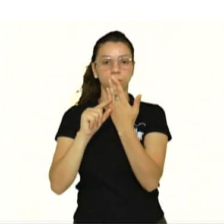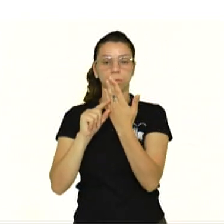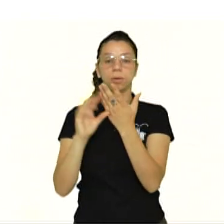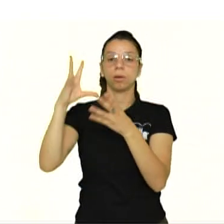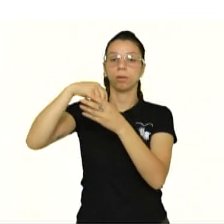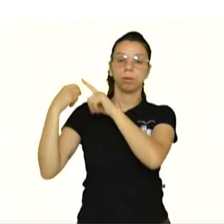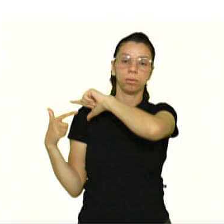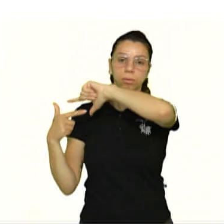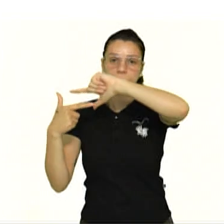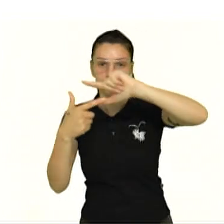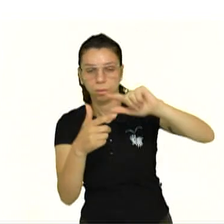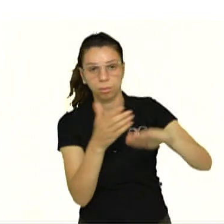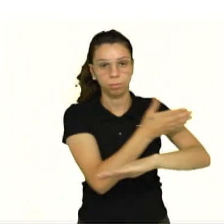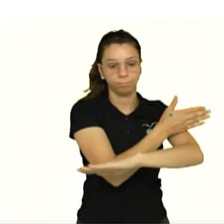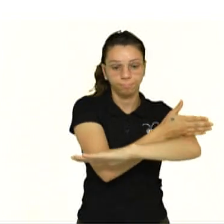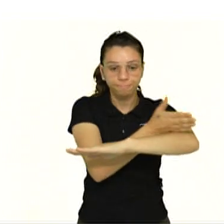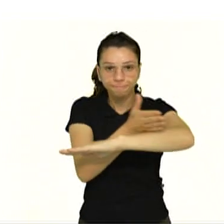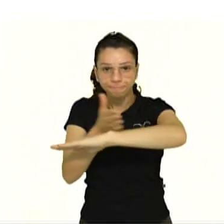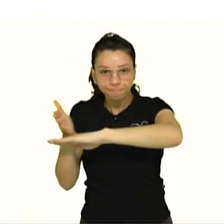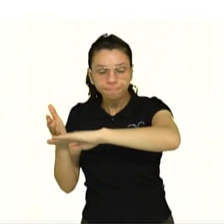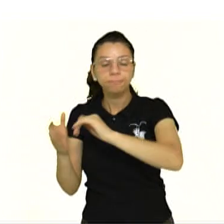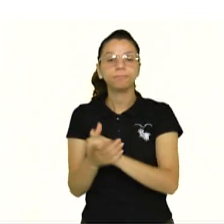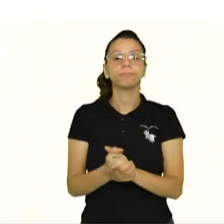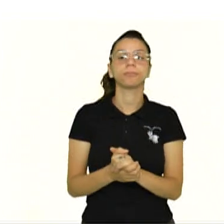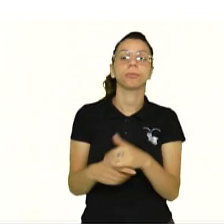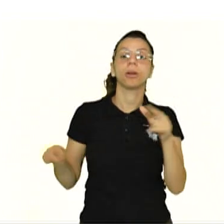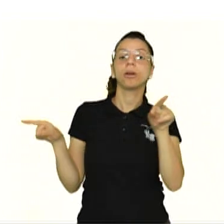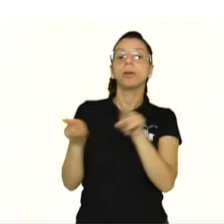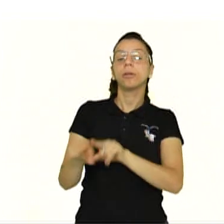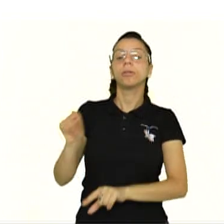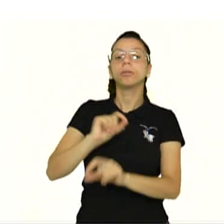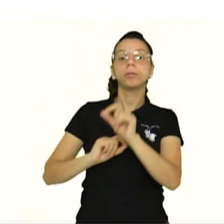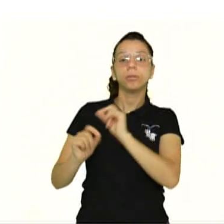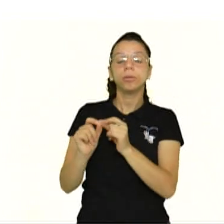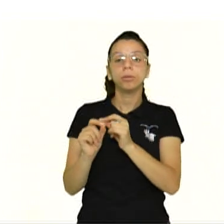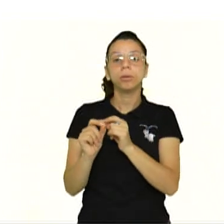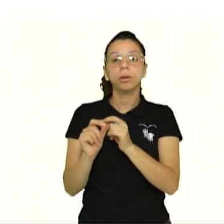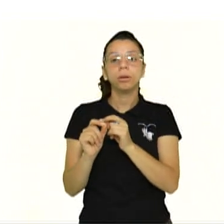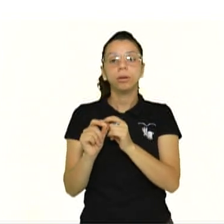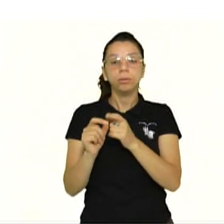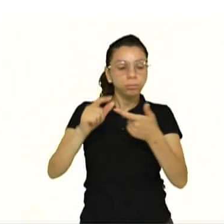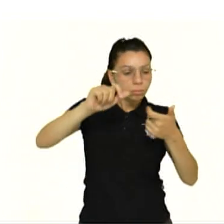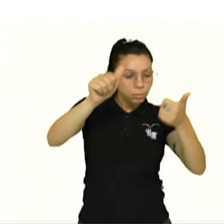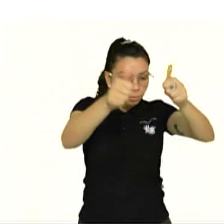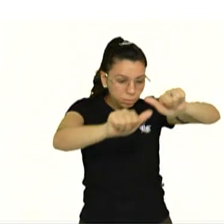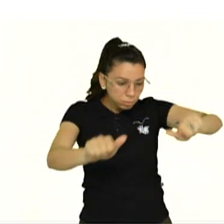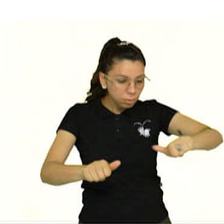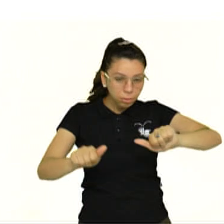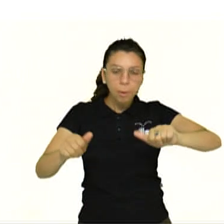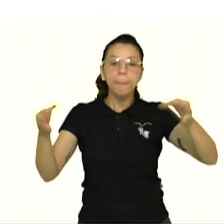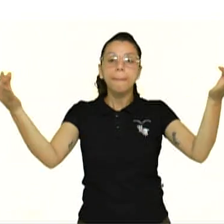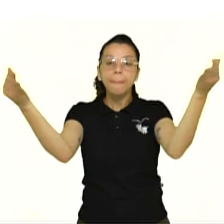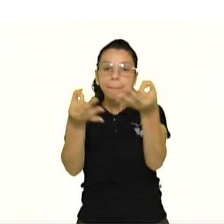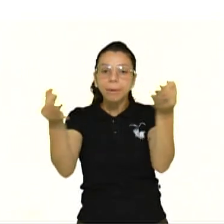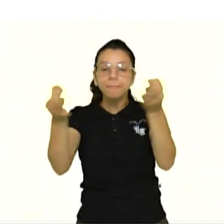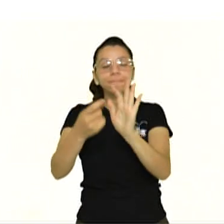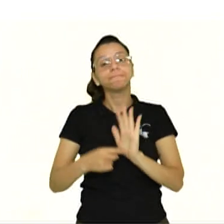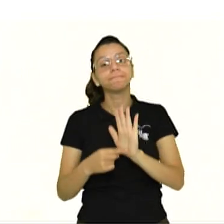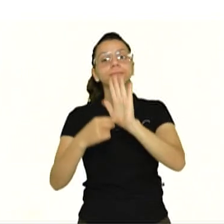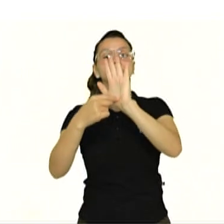no decorrer da modernidade. Buscar formas perfeitas para representar o mundo, porque na